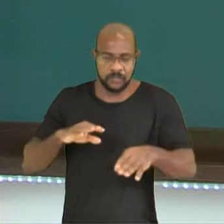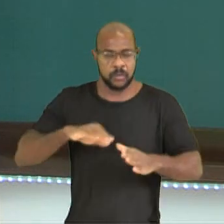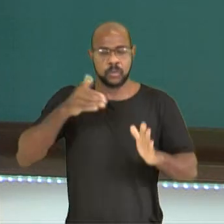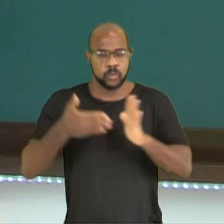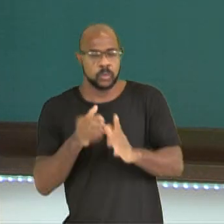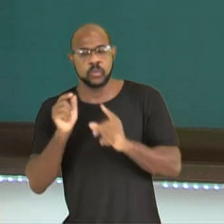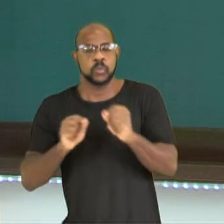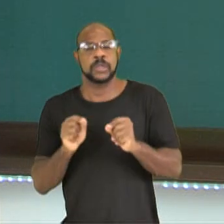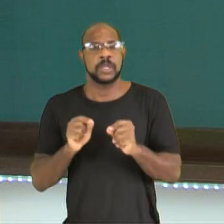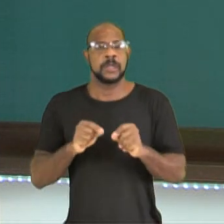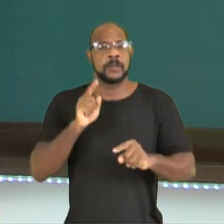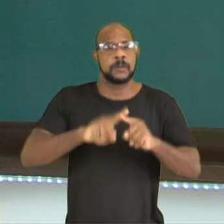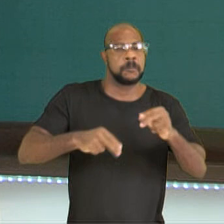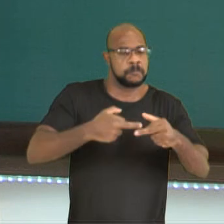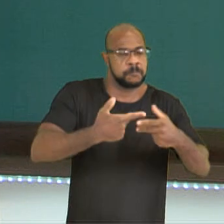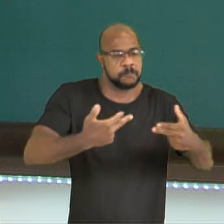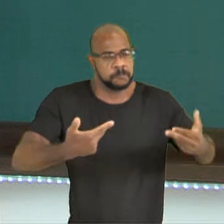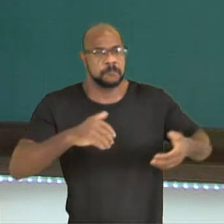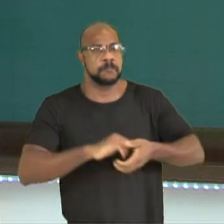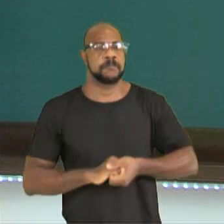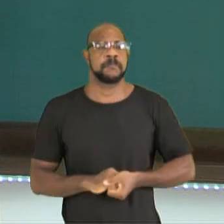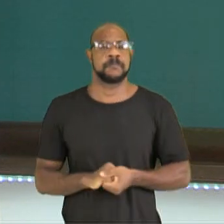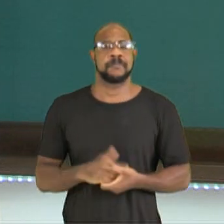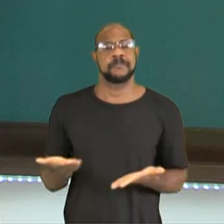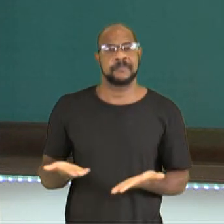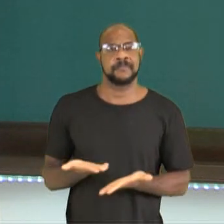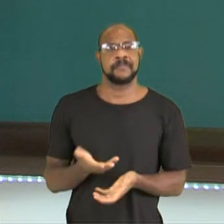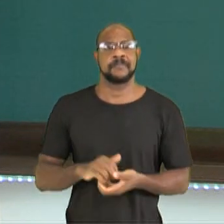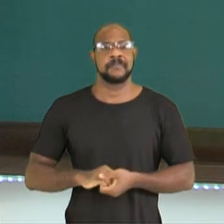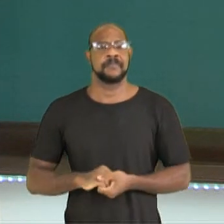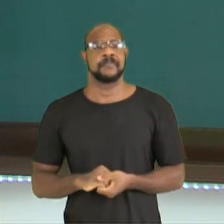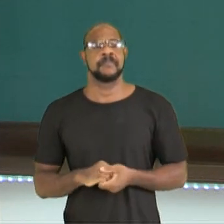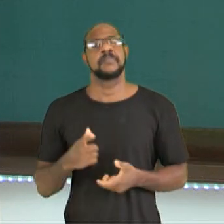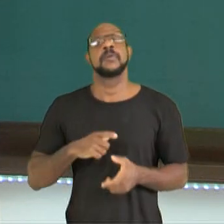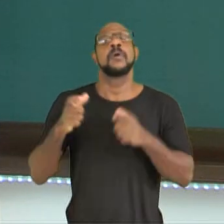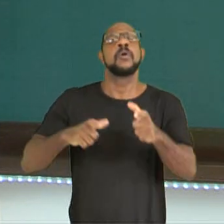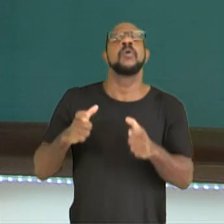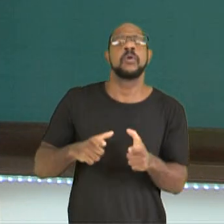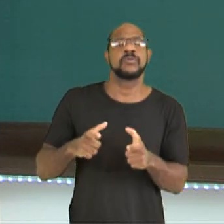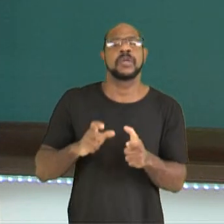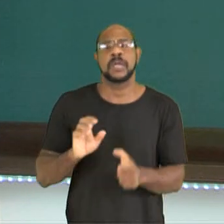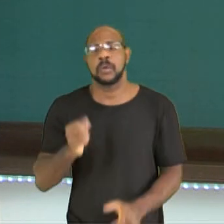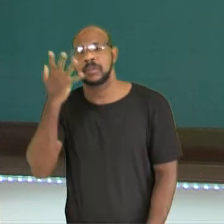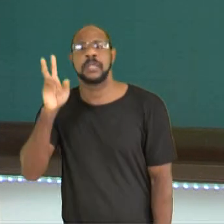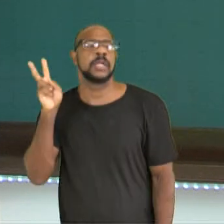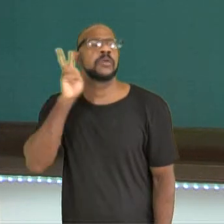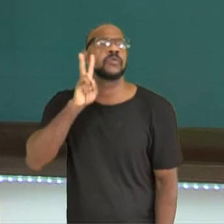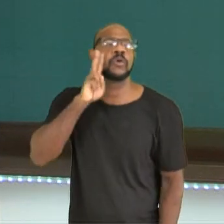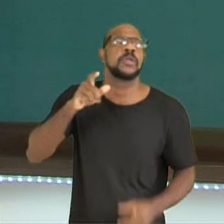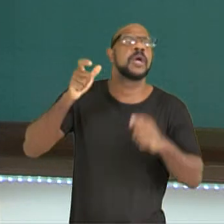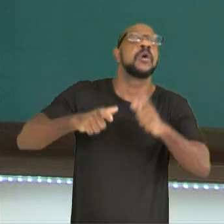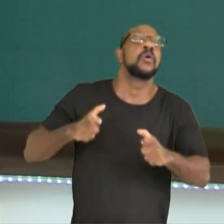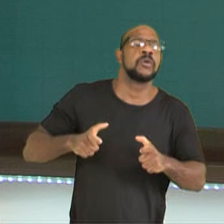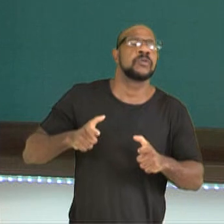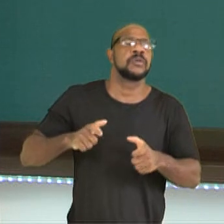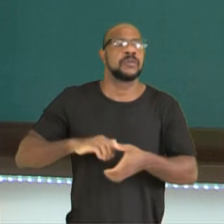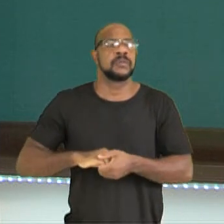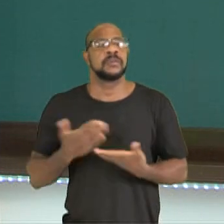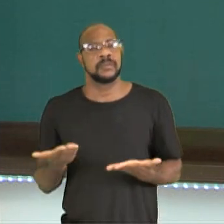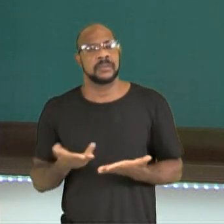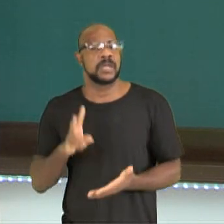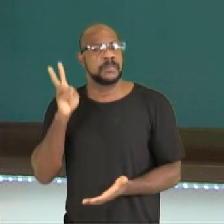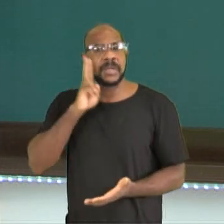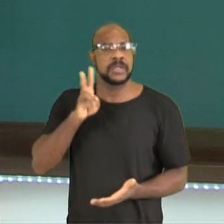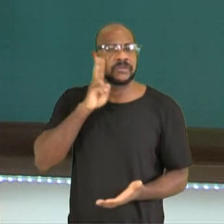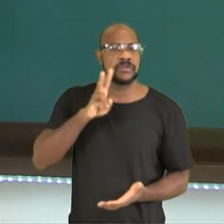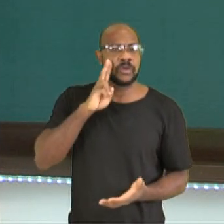esse início da história ocorre? Em casa e em lugares indefinidos. Isso é uma história que traz